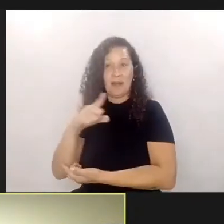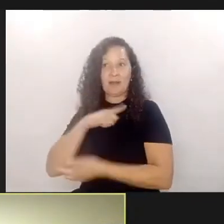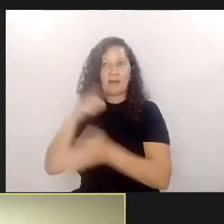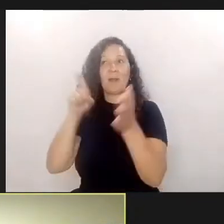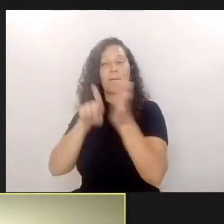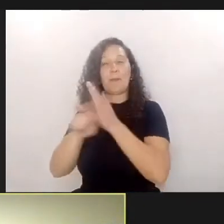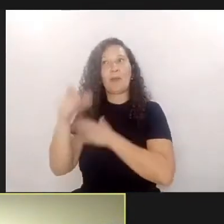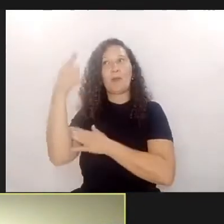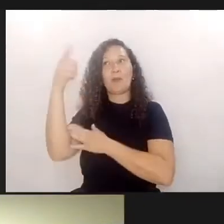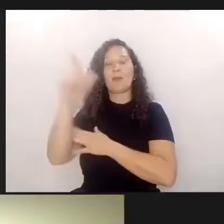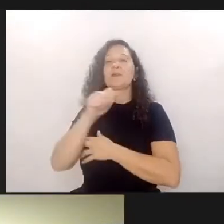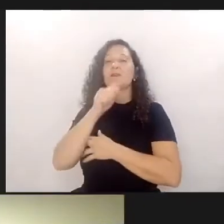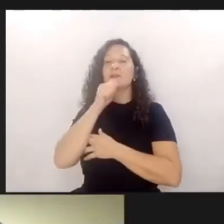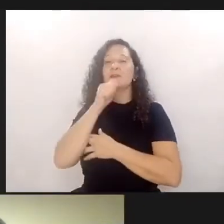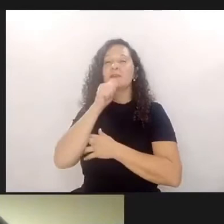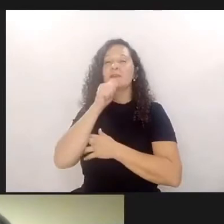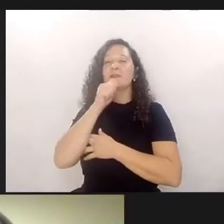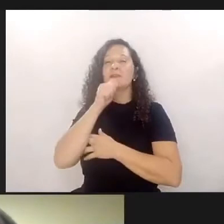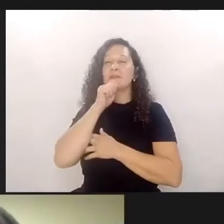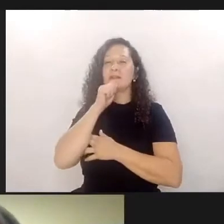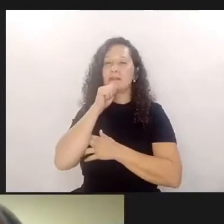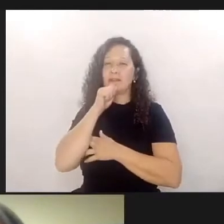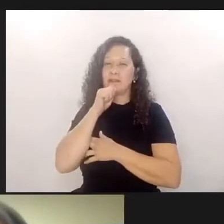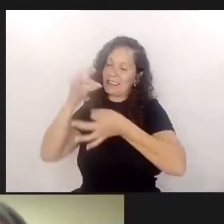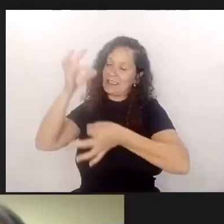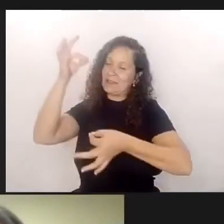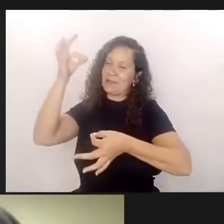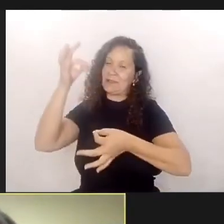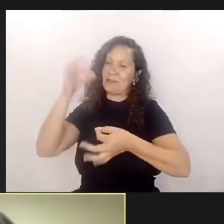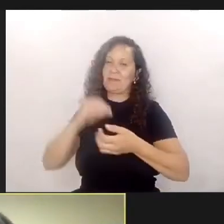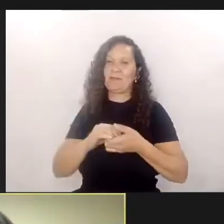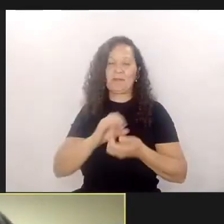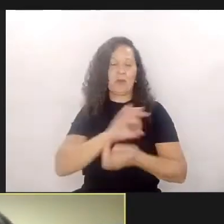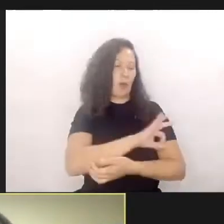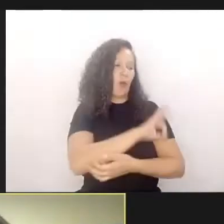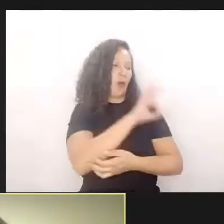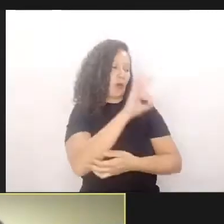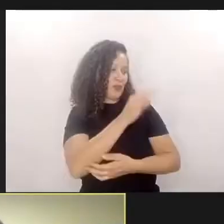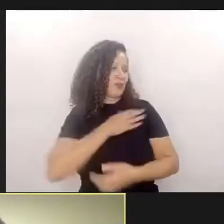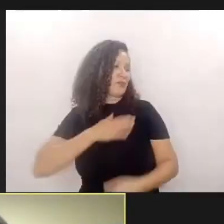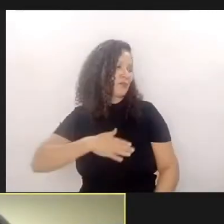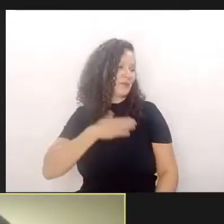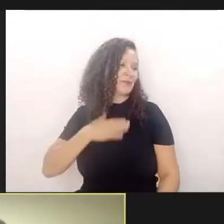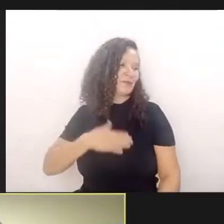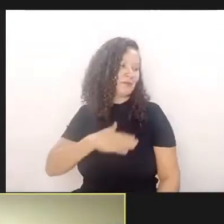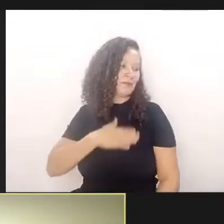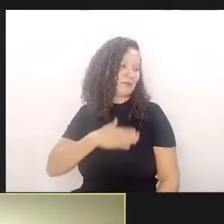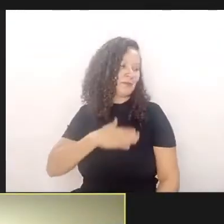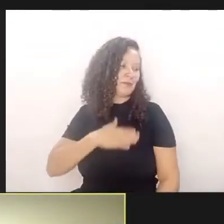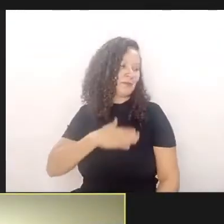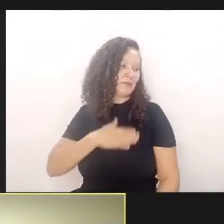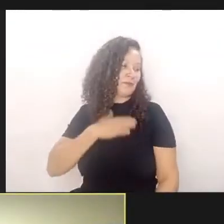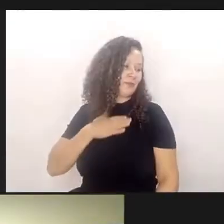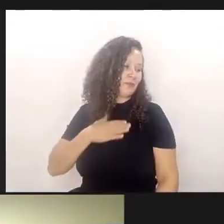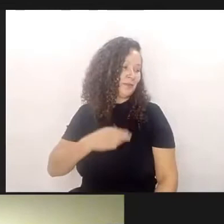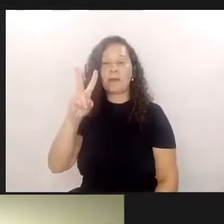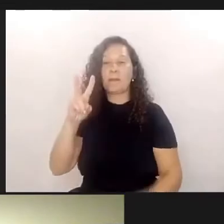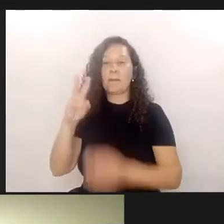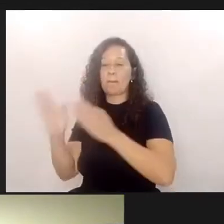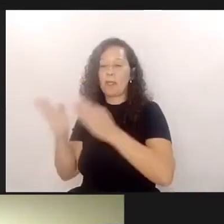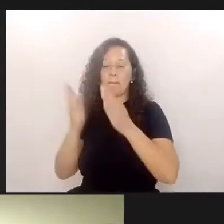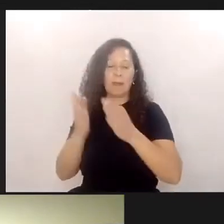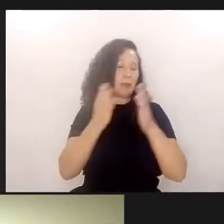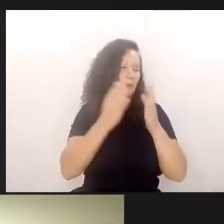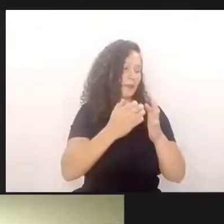longa. Está ótimo, gosto. Vamos ver aqui, vamos por parte. Talvez assim fique mais... Será que eu leio